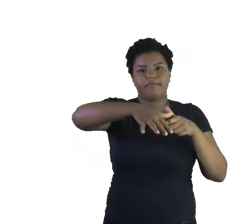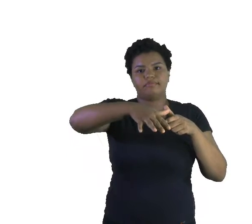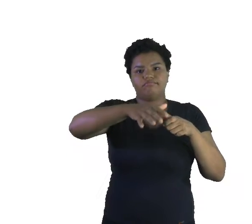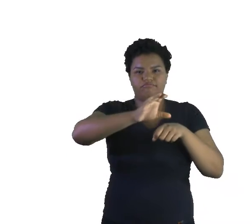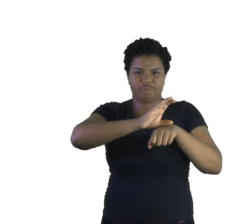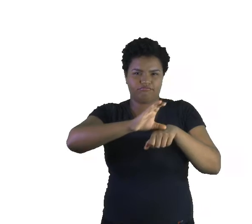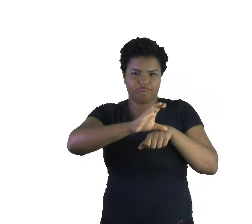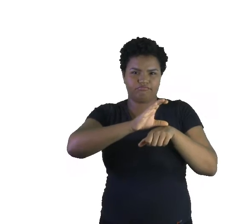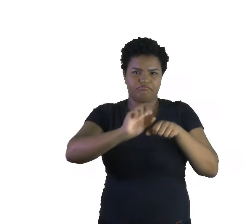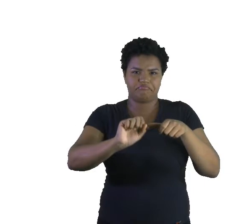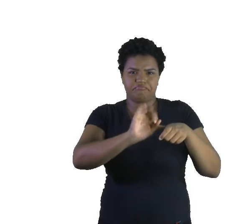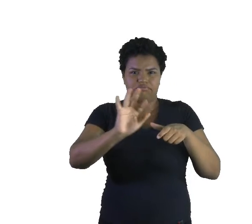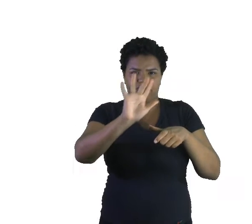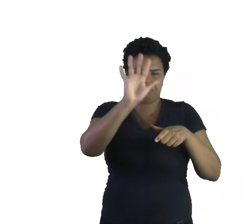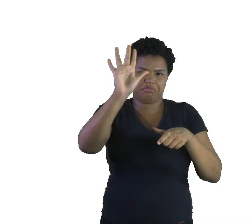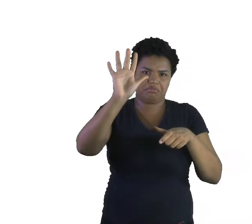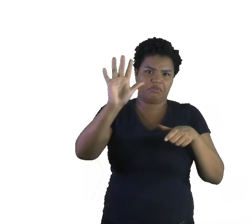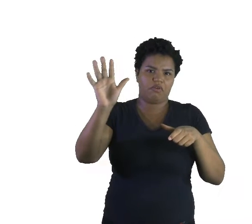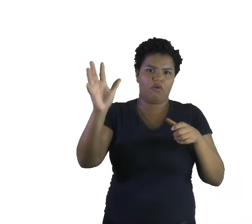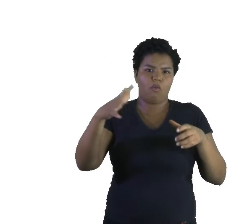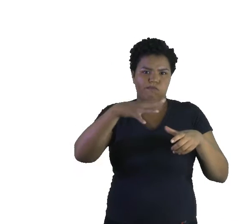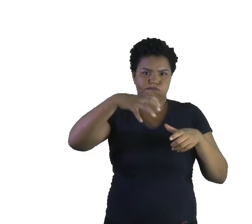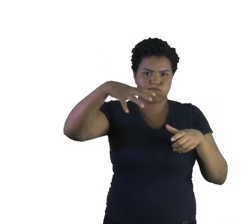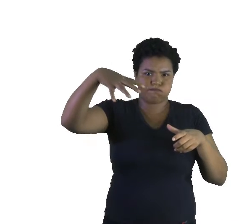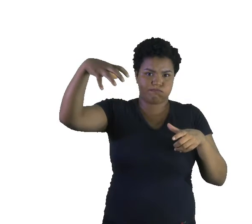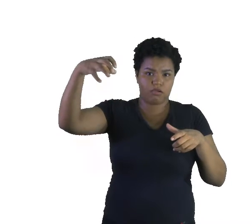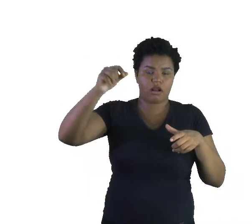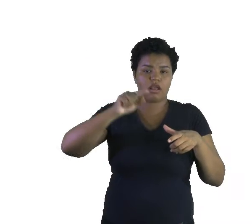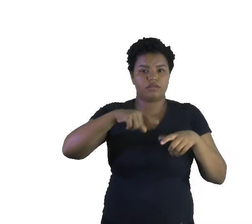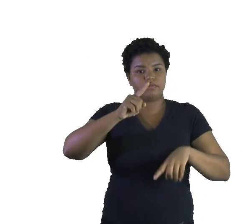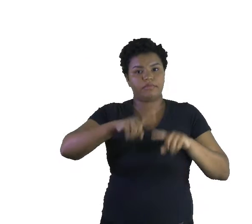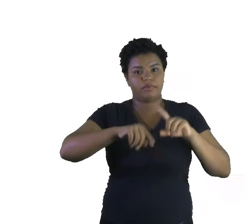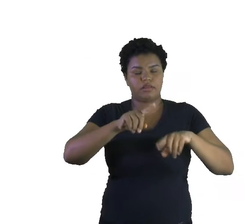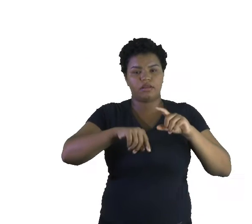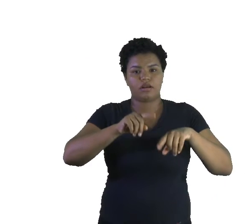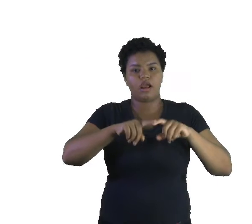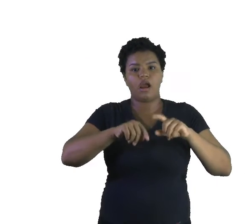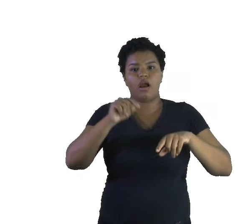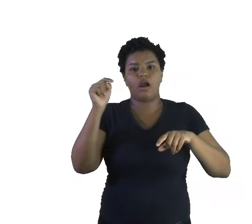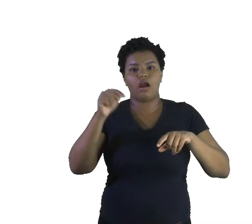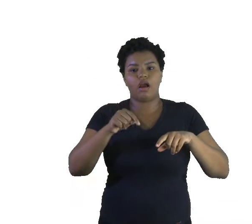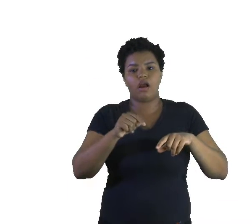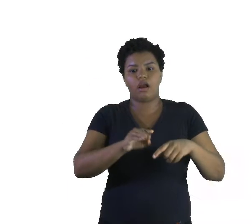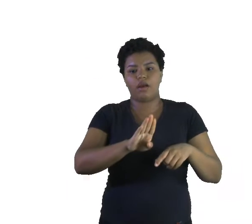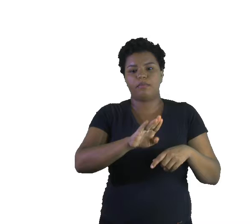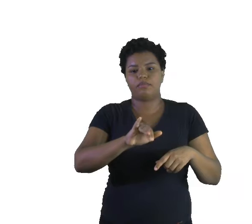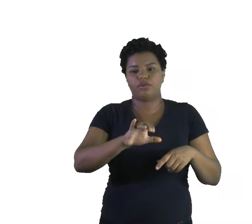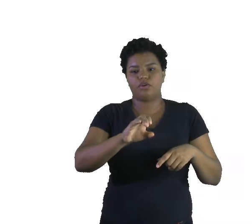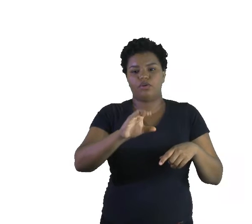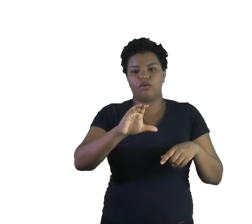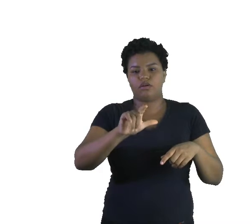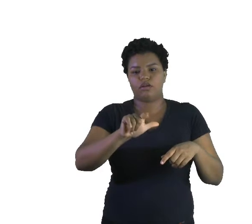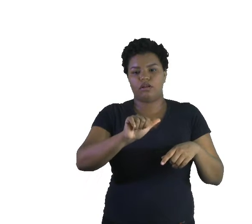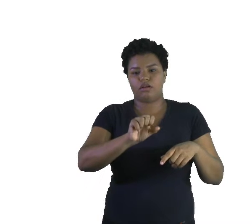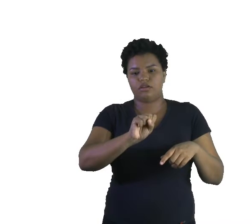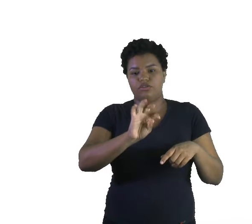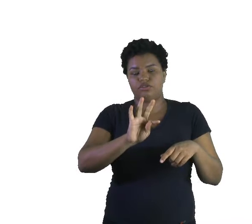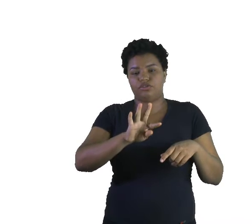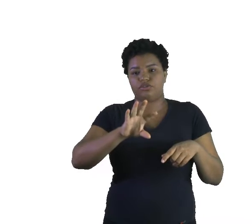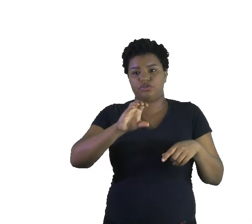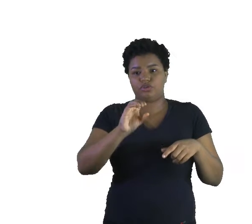cinza, gases, fumaça. Esse material é chamado de material piroclástico. Temos